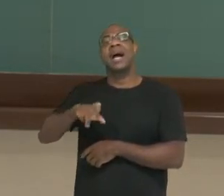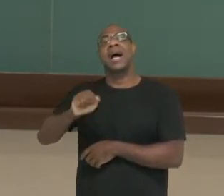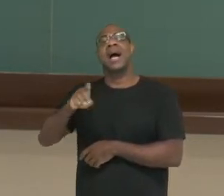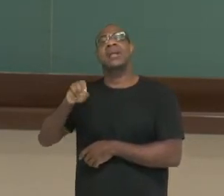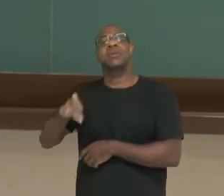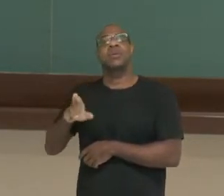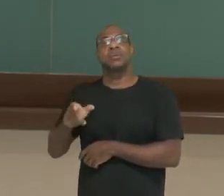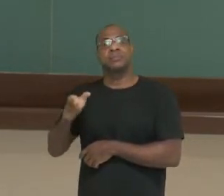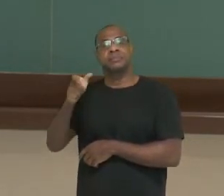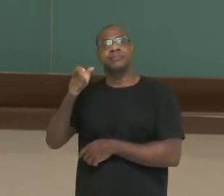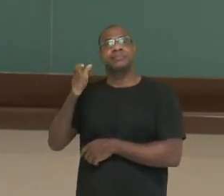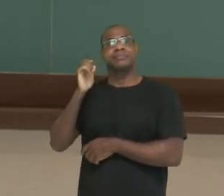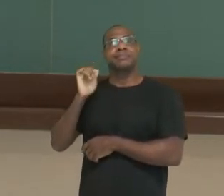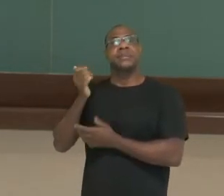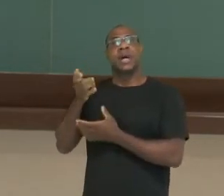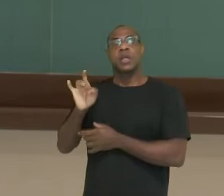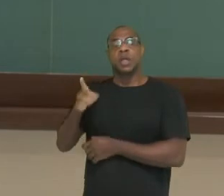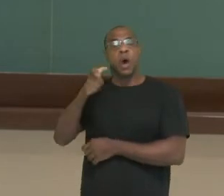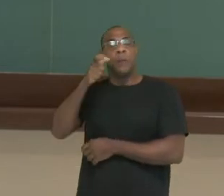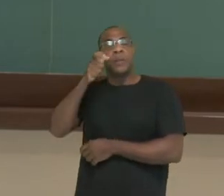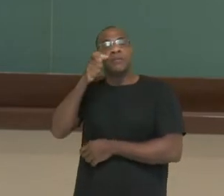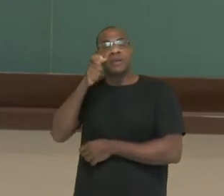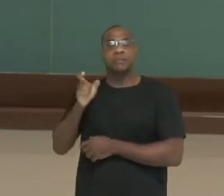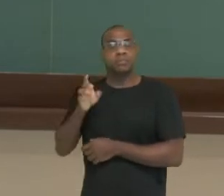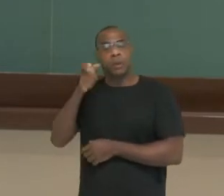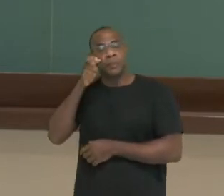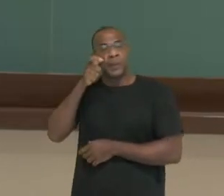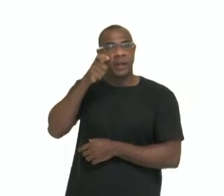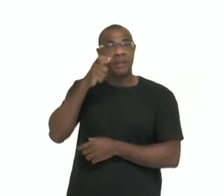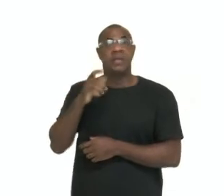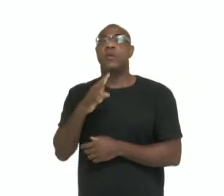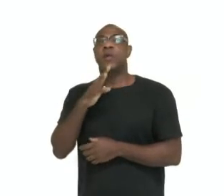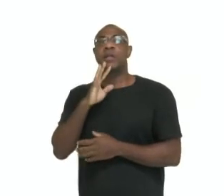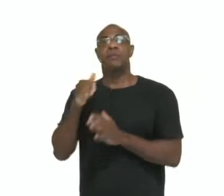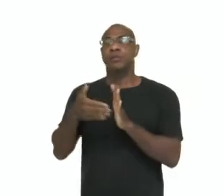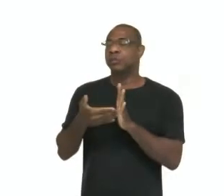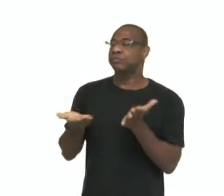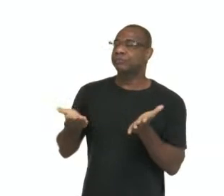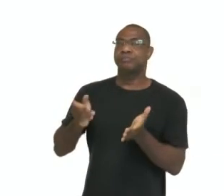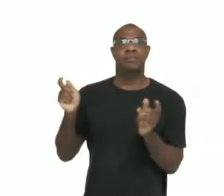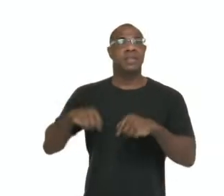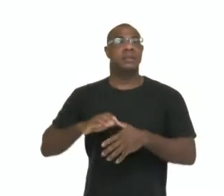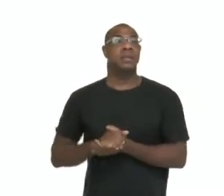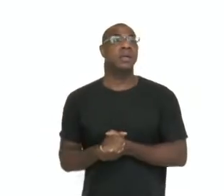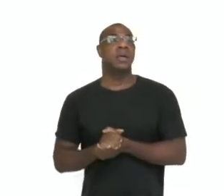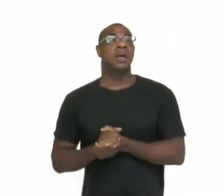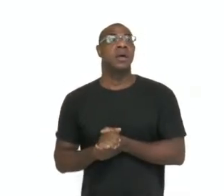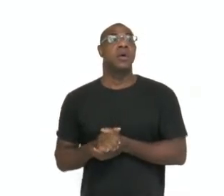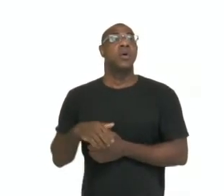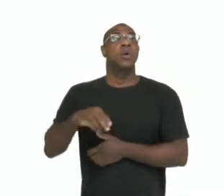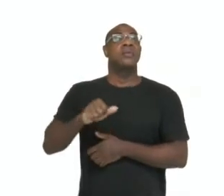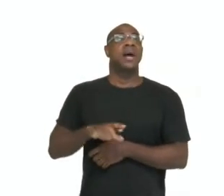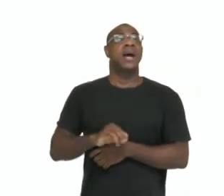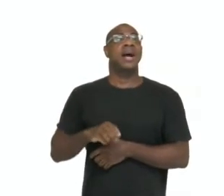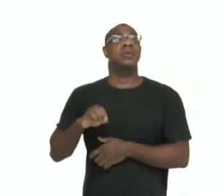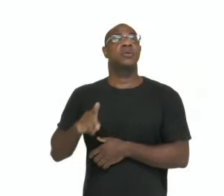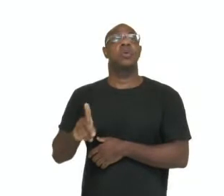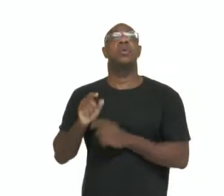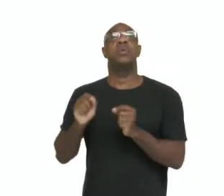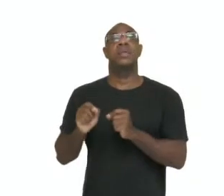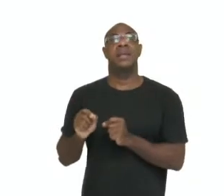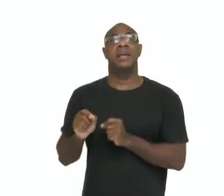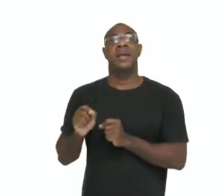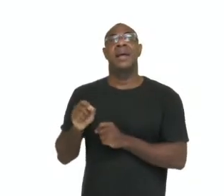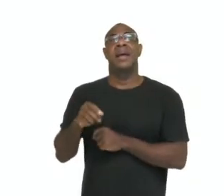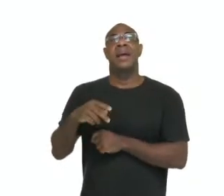né, ele vai conhecer tudo. O narrador personagem é o próprio